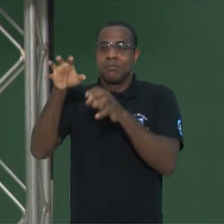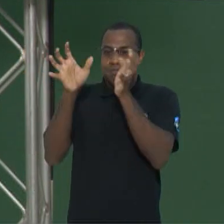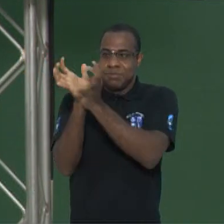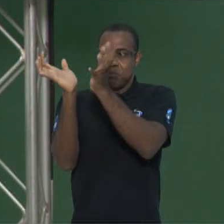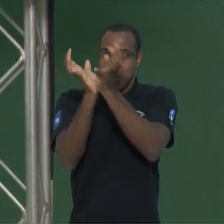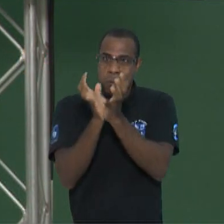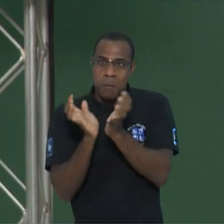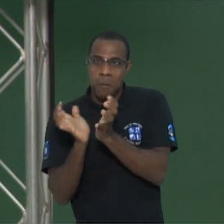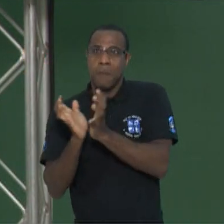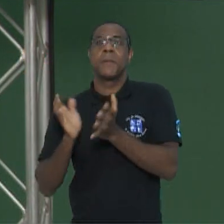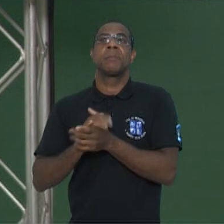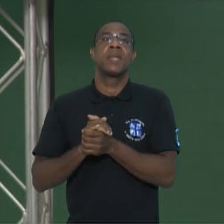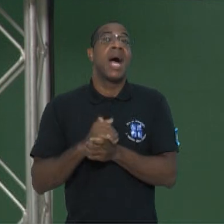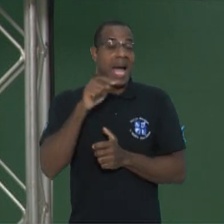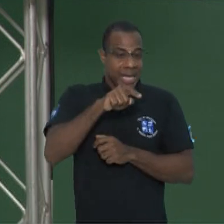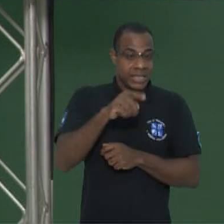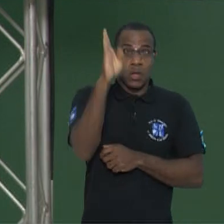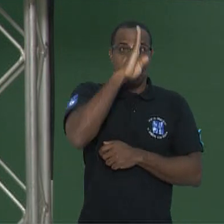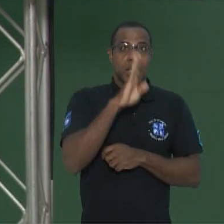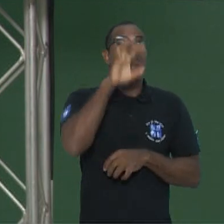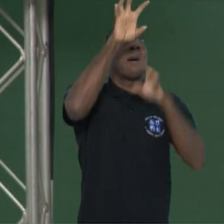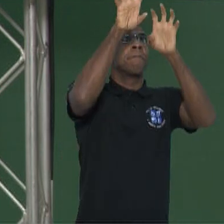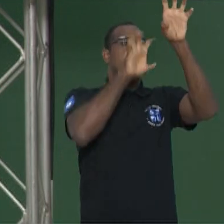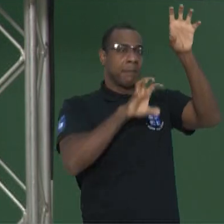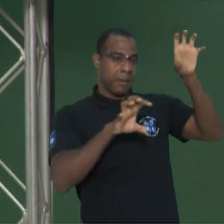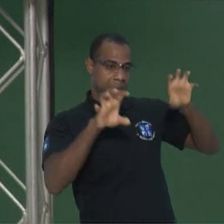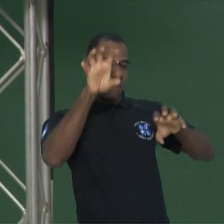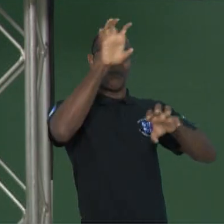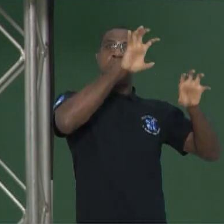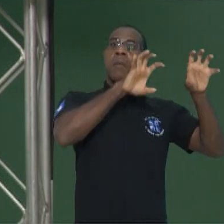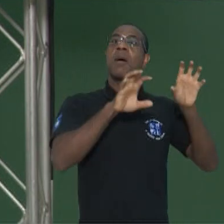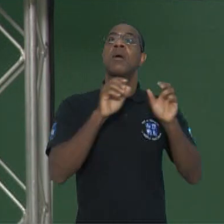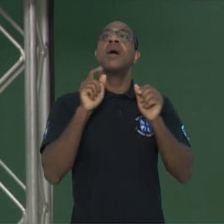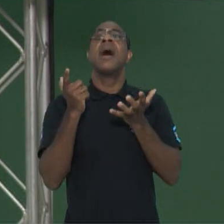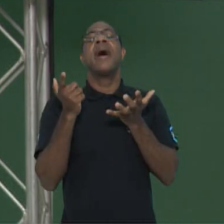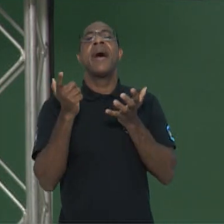Brasil colocaram ali os seus modos de viver, sua cultura,